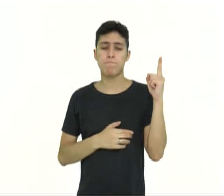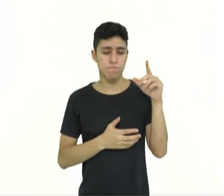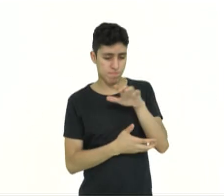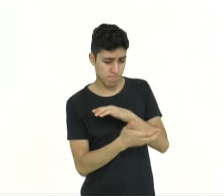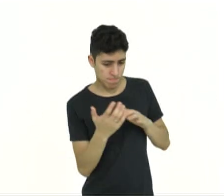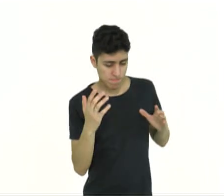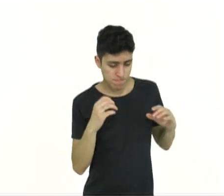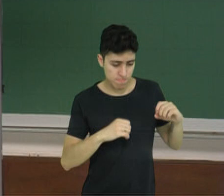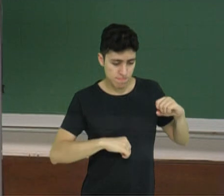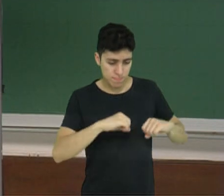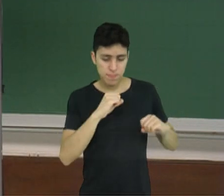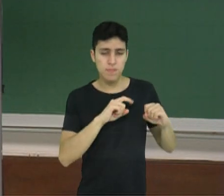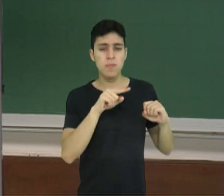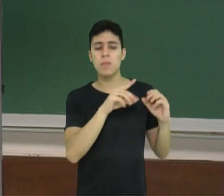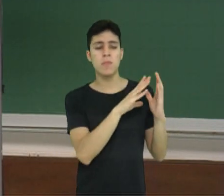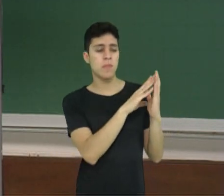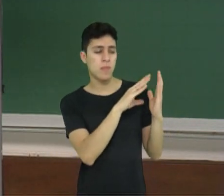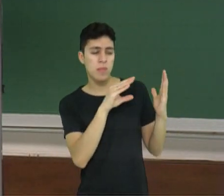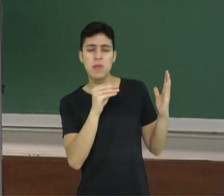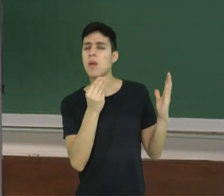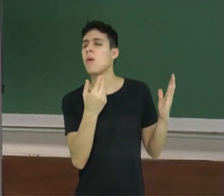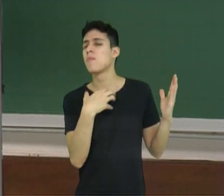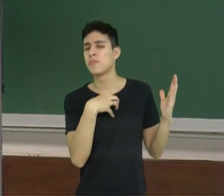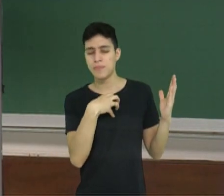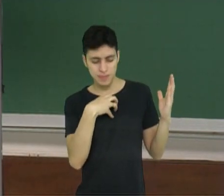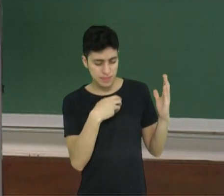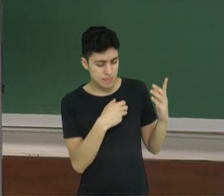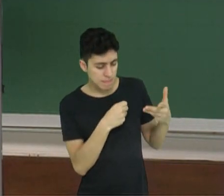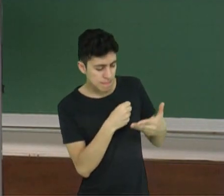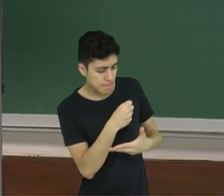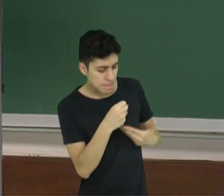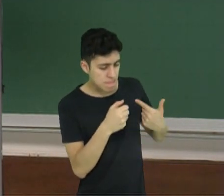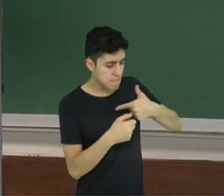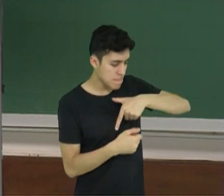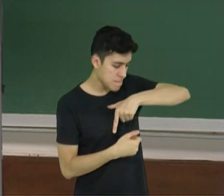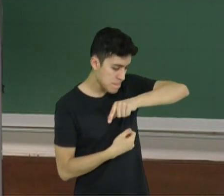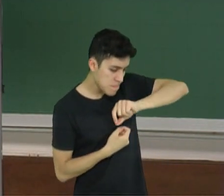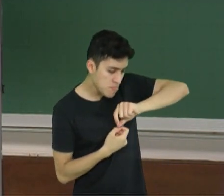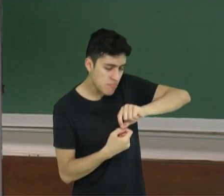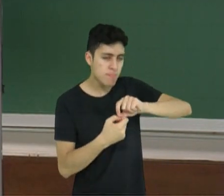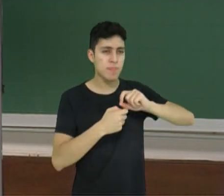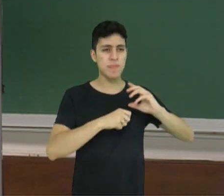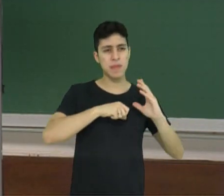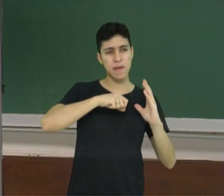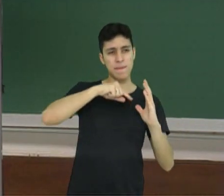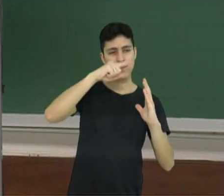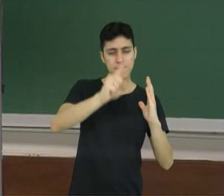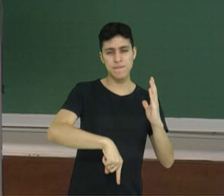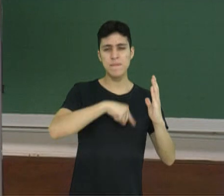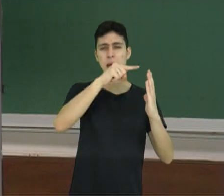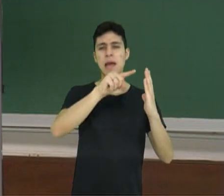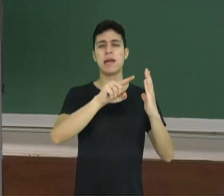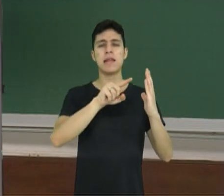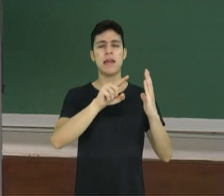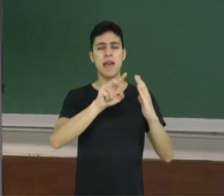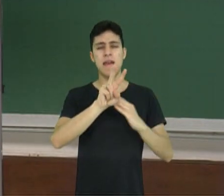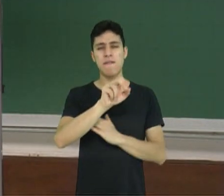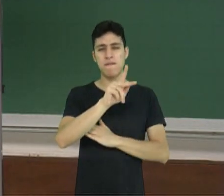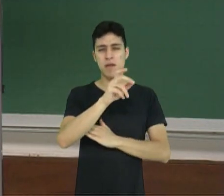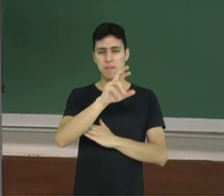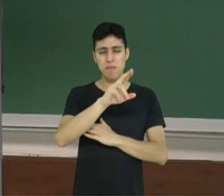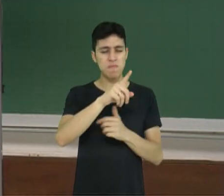um modelo baseado em técnicas rudimentares, baseado na máquina a vapor, primeiro para os teares, né, para a produção